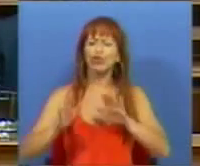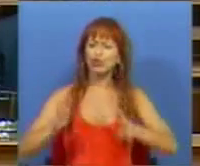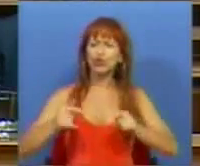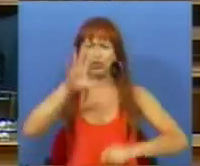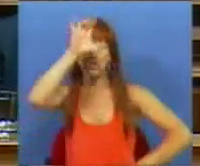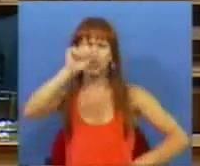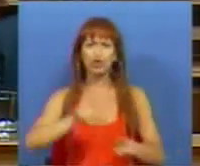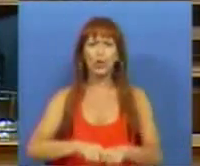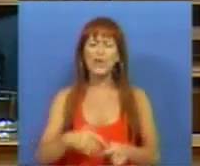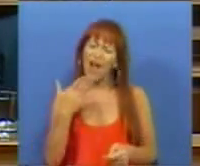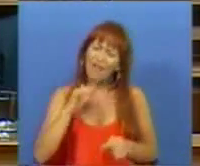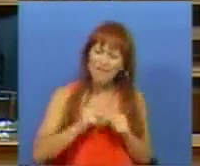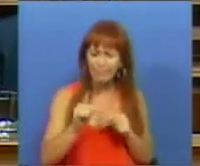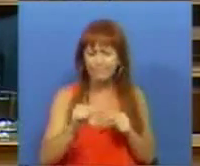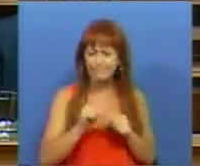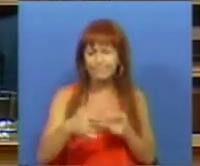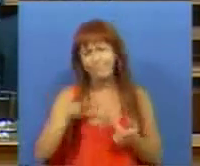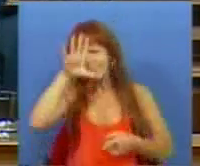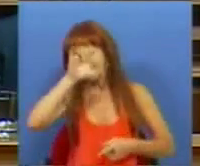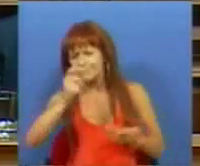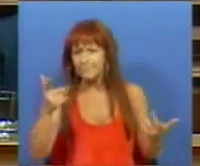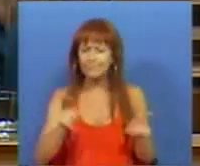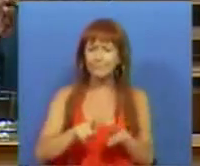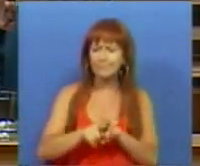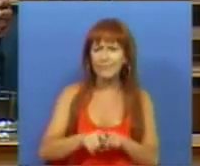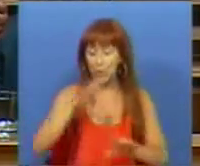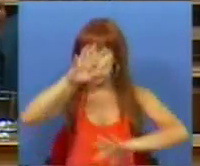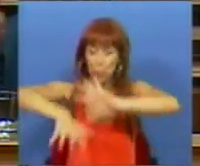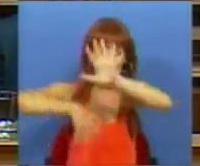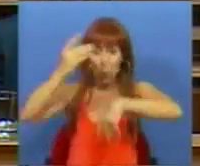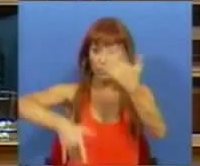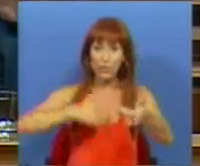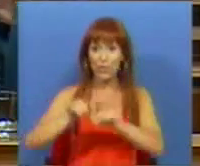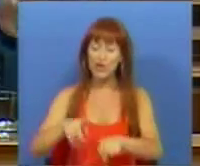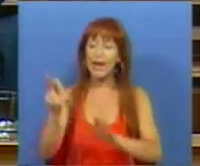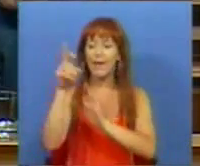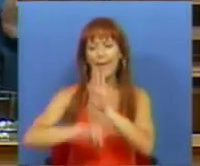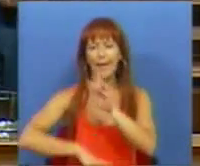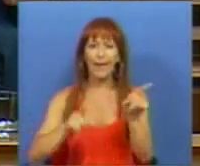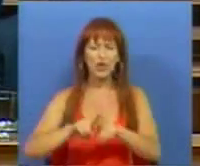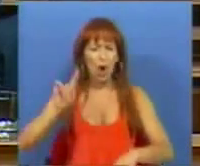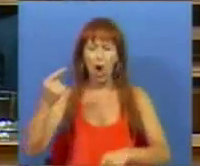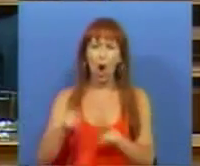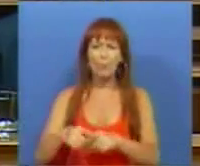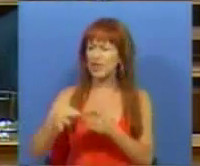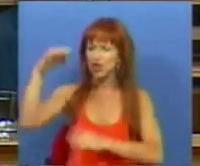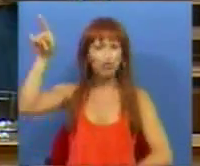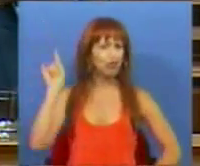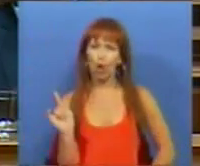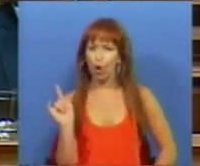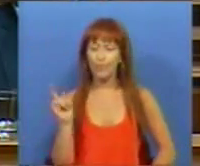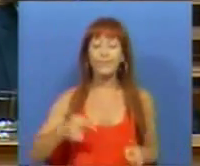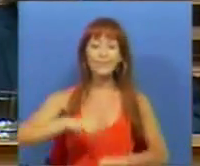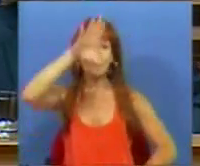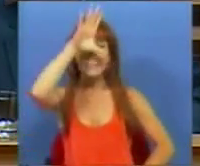um governo provisório. Um governo em que a confusão é a regra e não a exceção. É